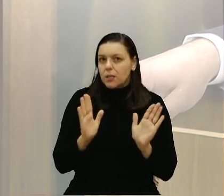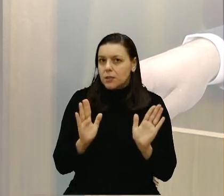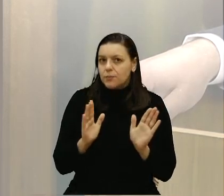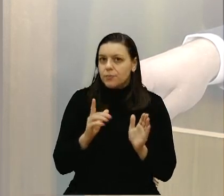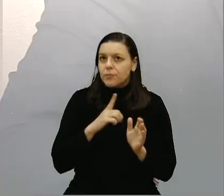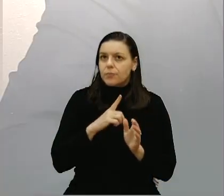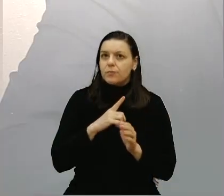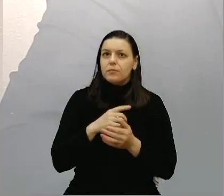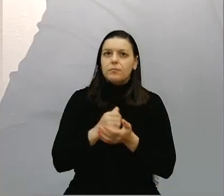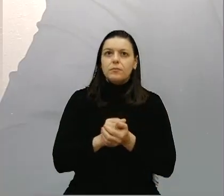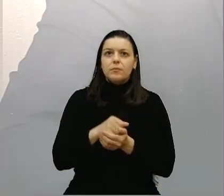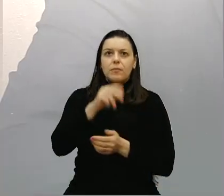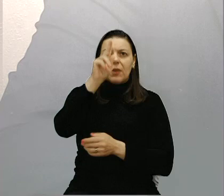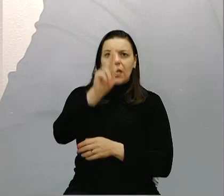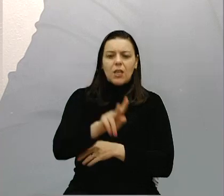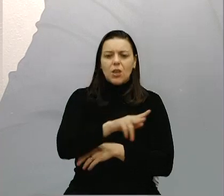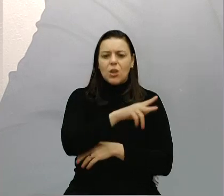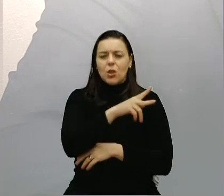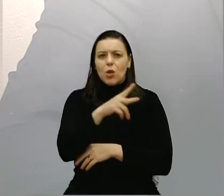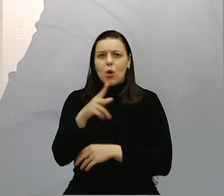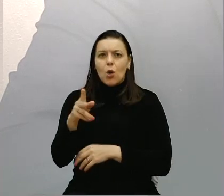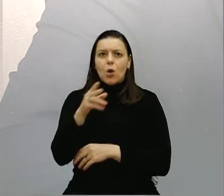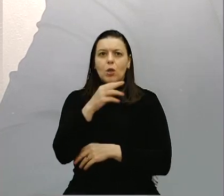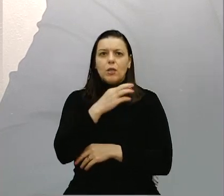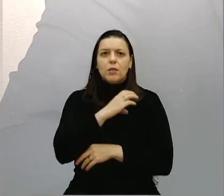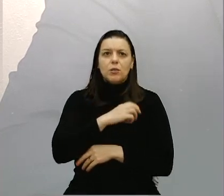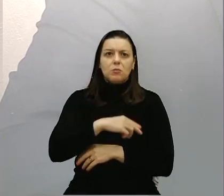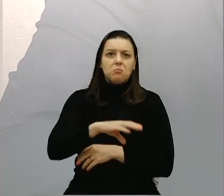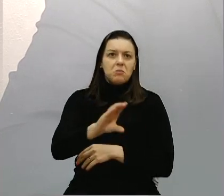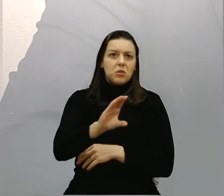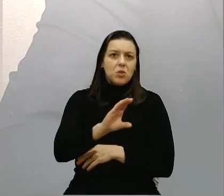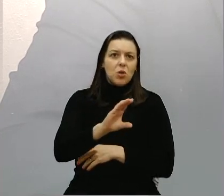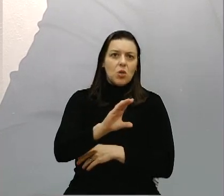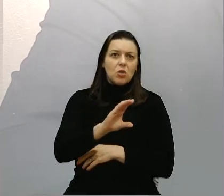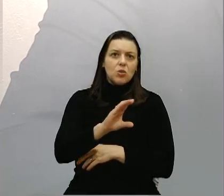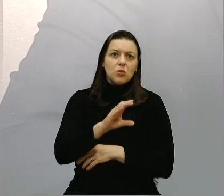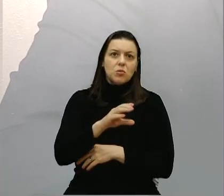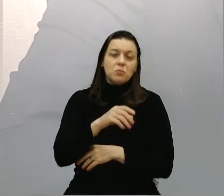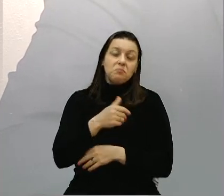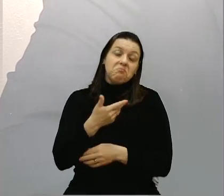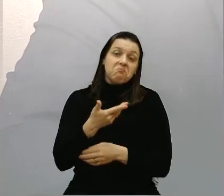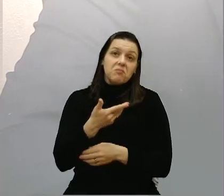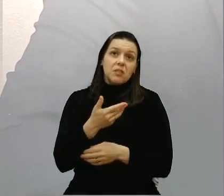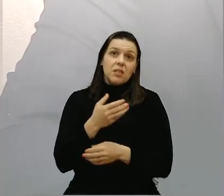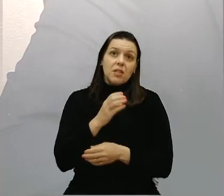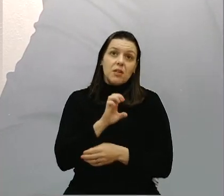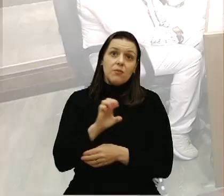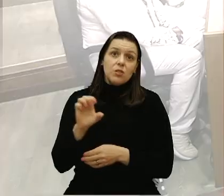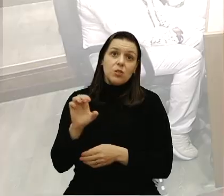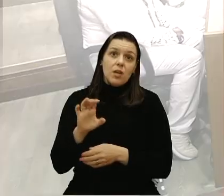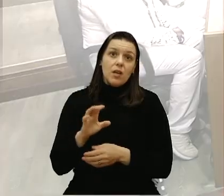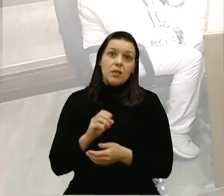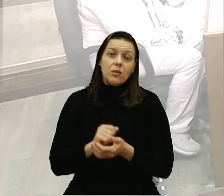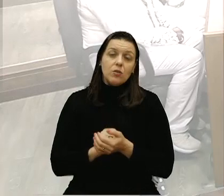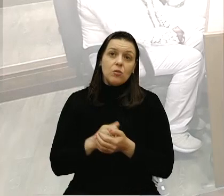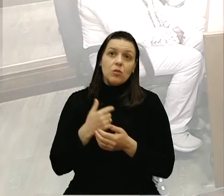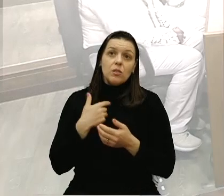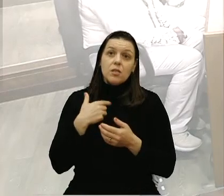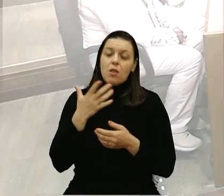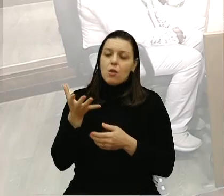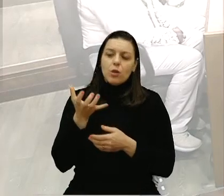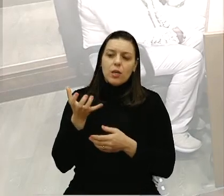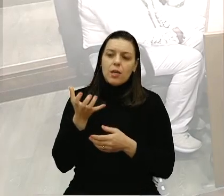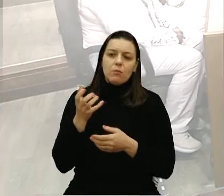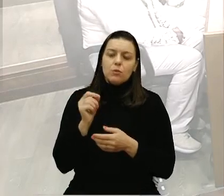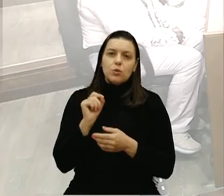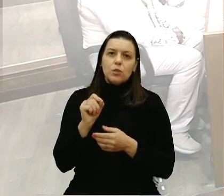cristãos católicos, evangélicos, com justas e merecidas homenagens a essas lideranças religiosas. E o que nós não queremos é que elas